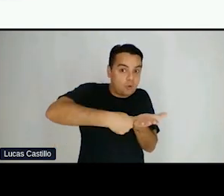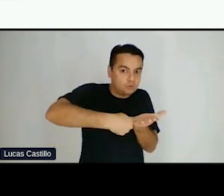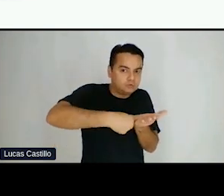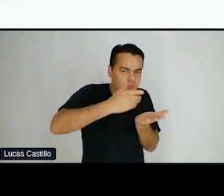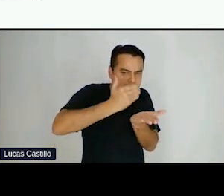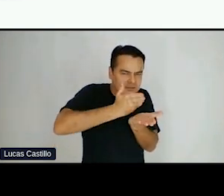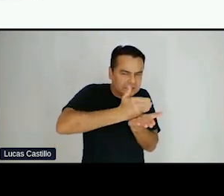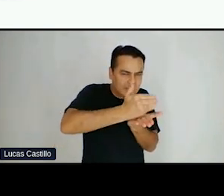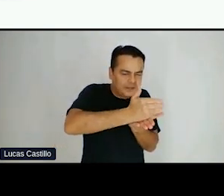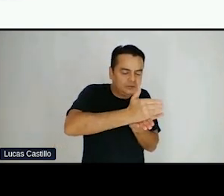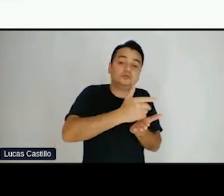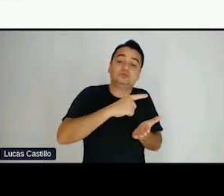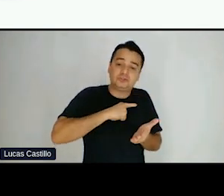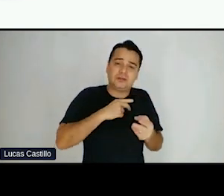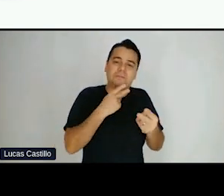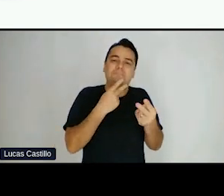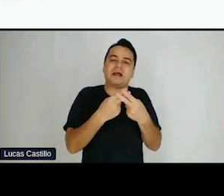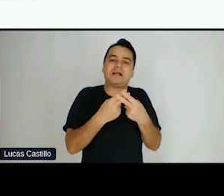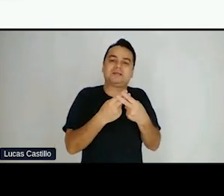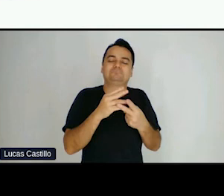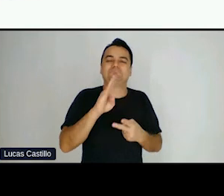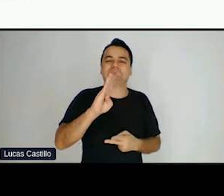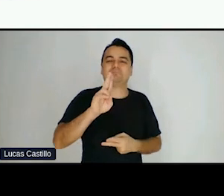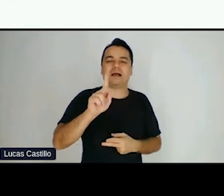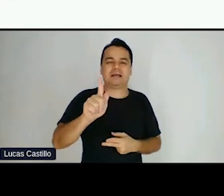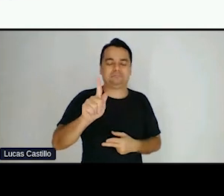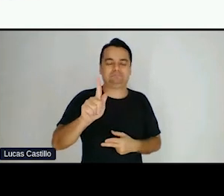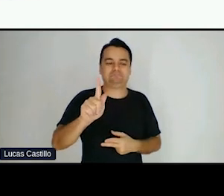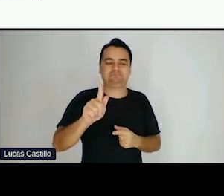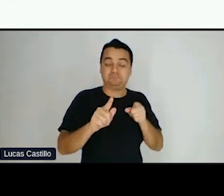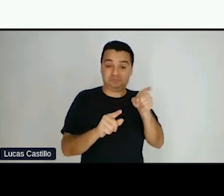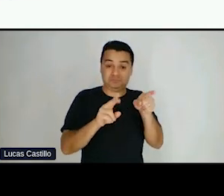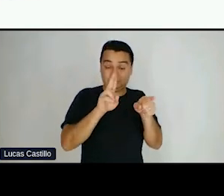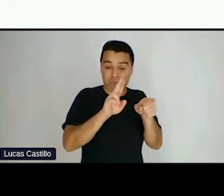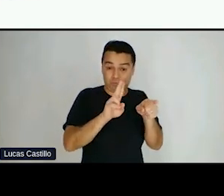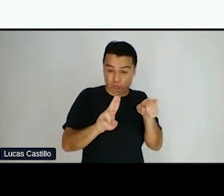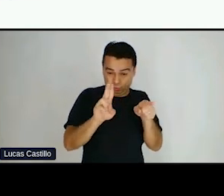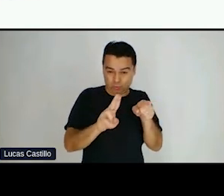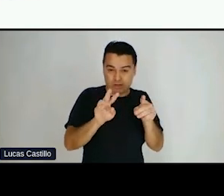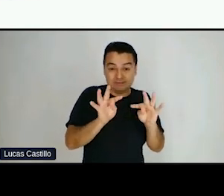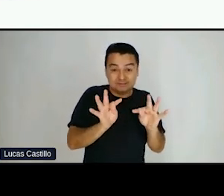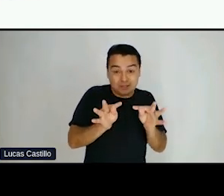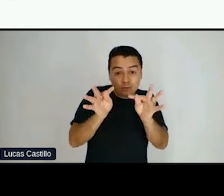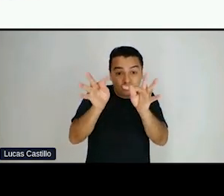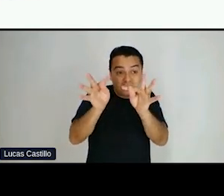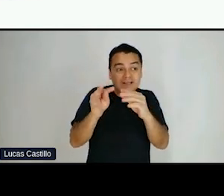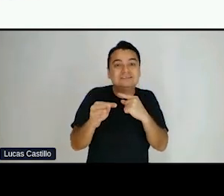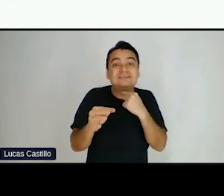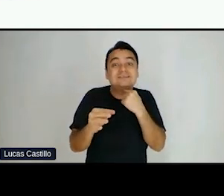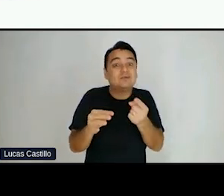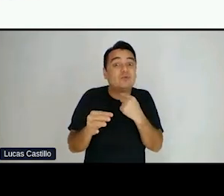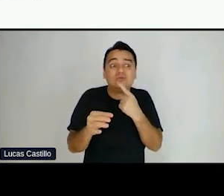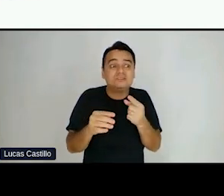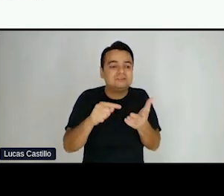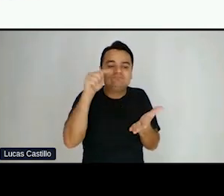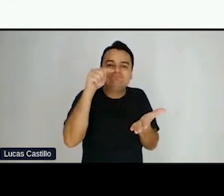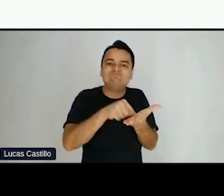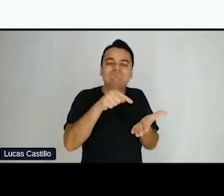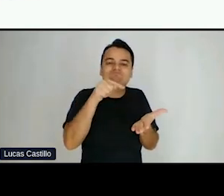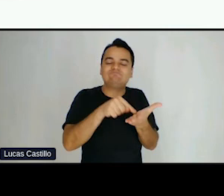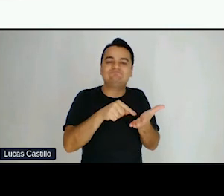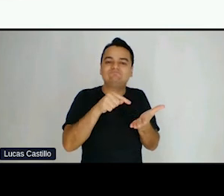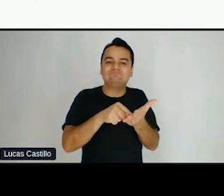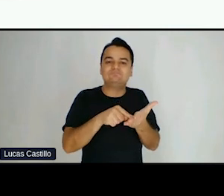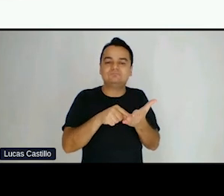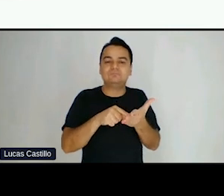aqui a gente tinha um bug impeditivo, onde o usuário de tecnologia assistiva não conseguiria fechar o acordo, já que